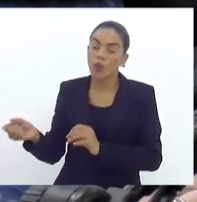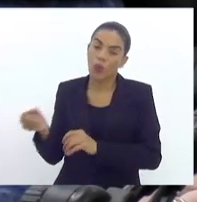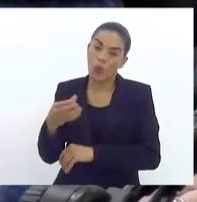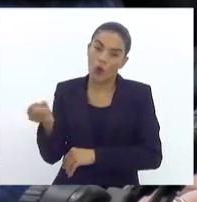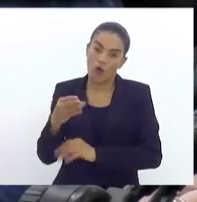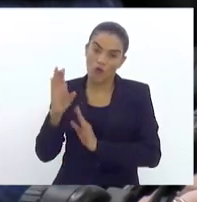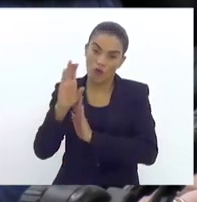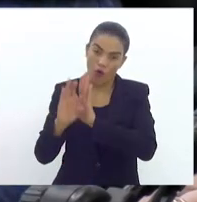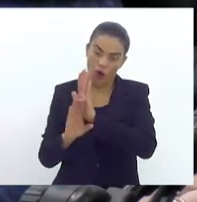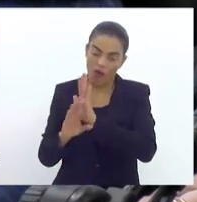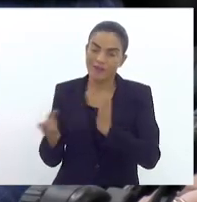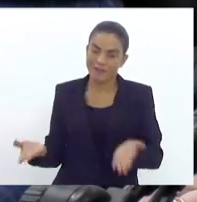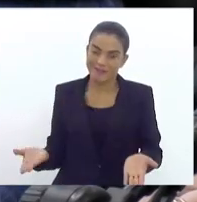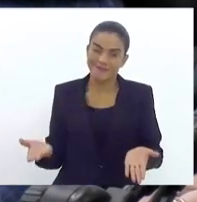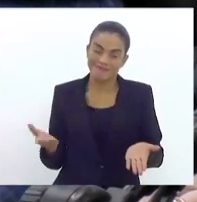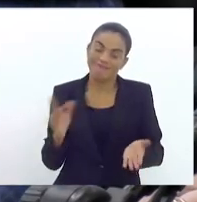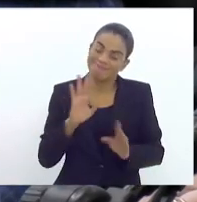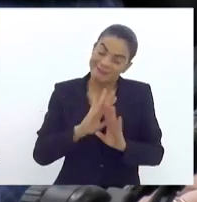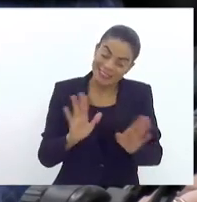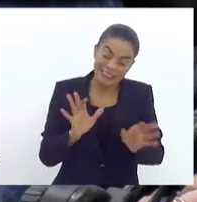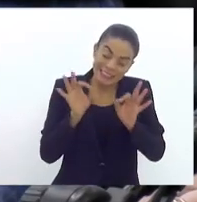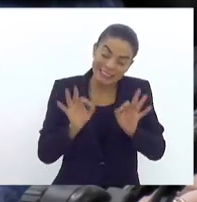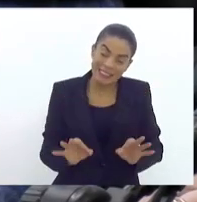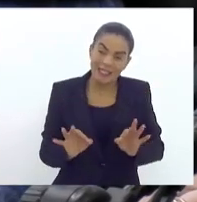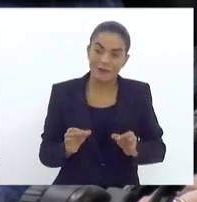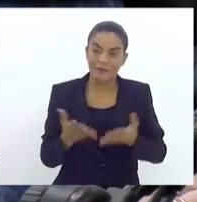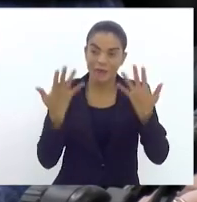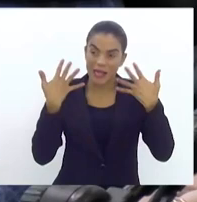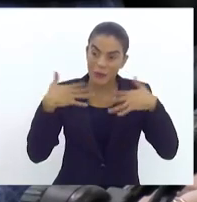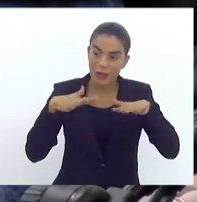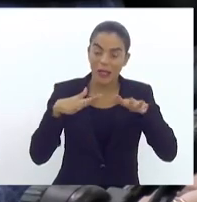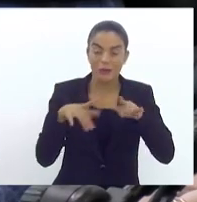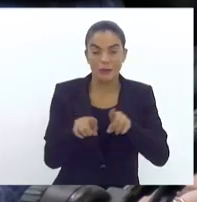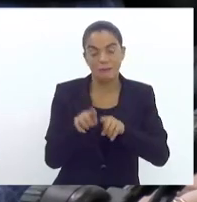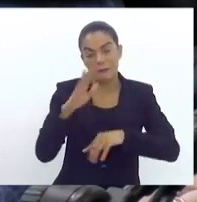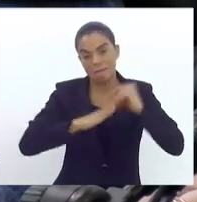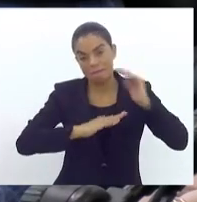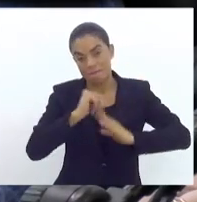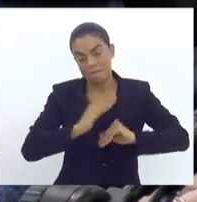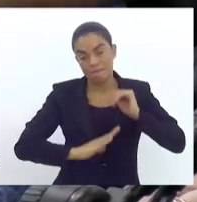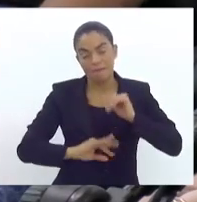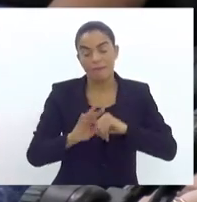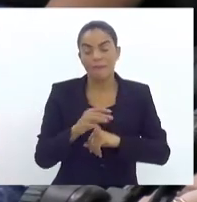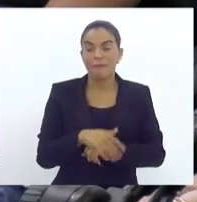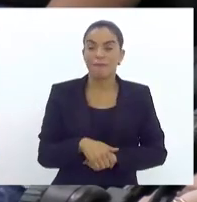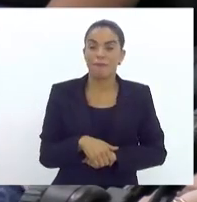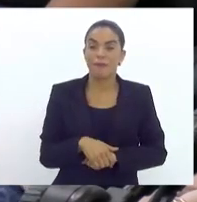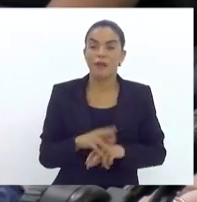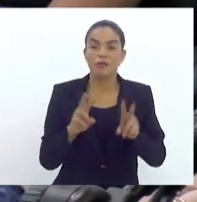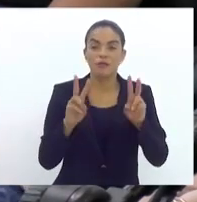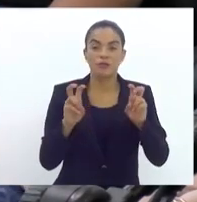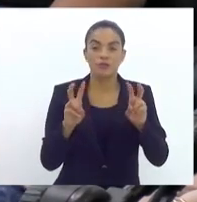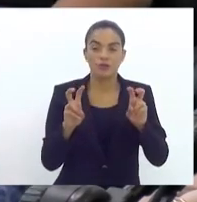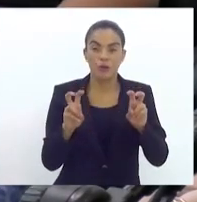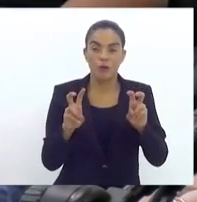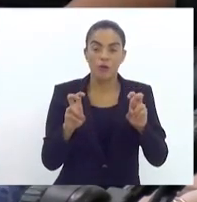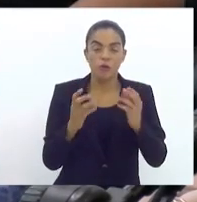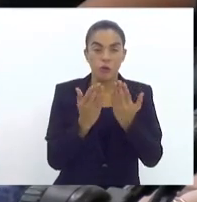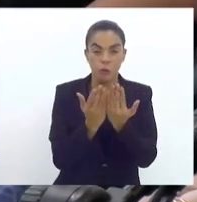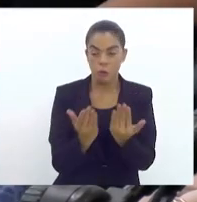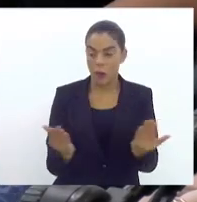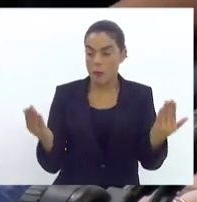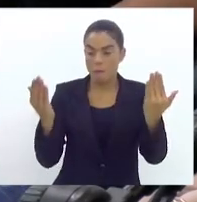juridicamente esse seria o caminho natural e técnico em relação aos elementos Estadual